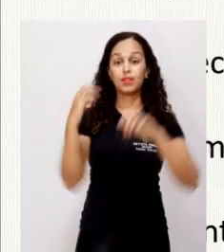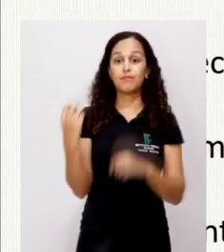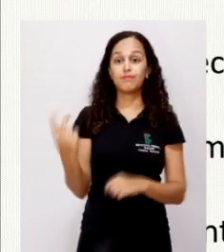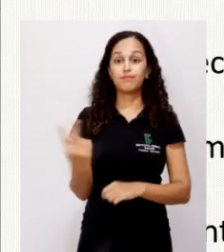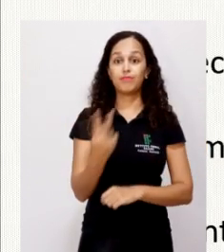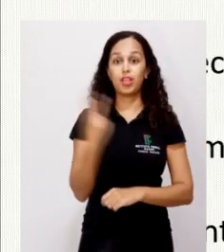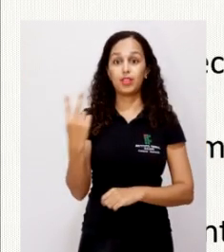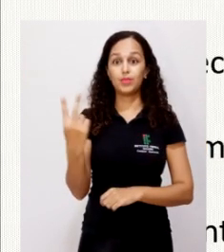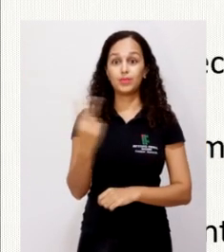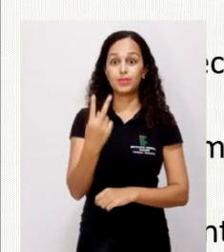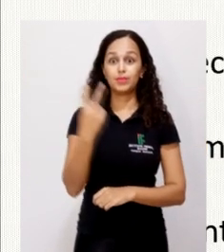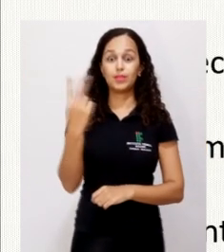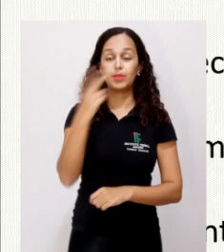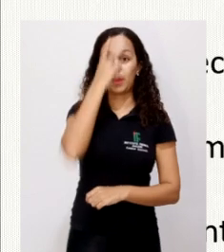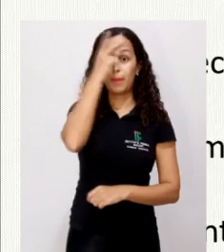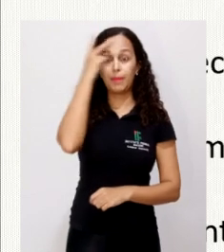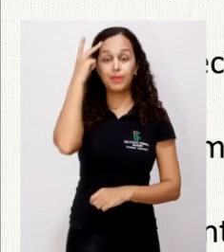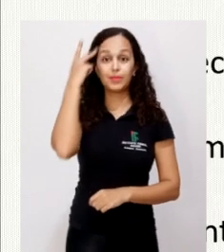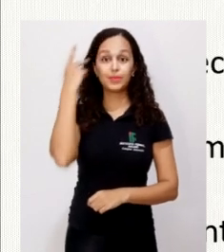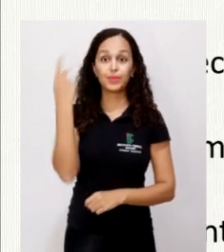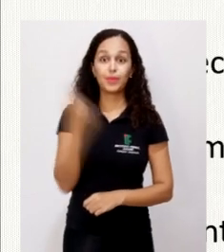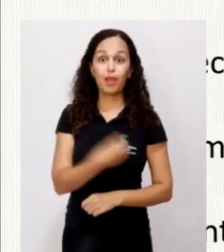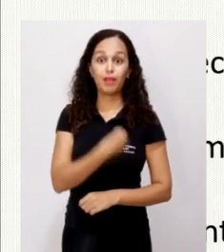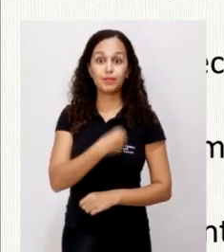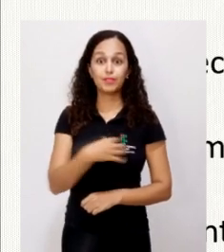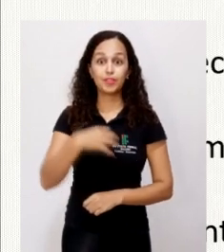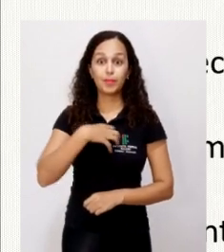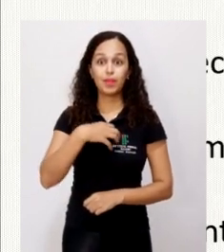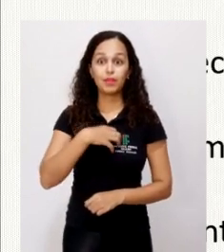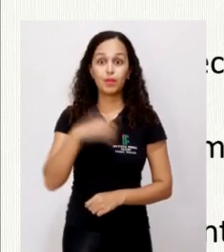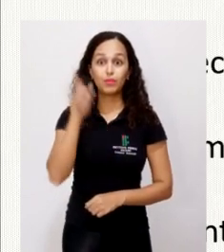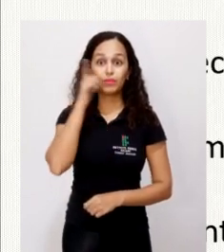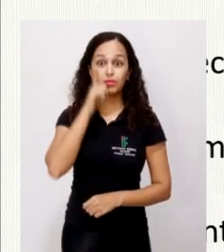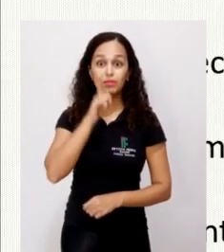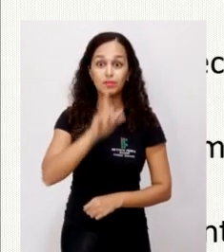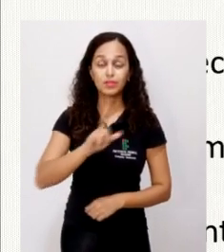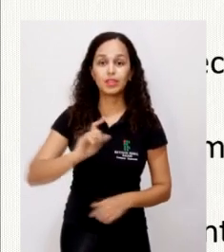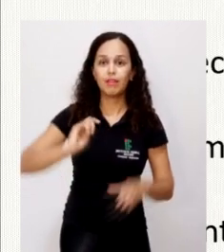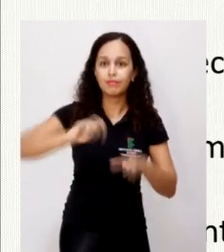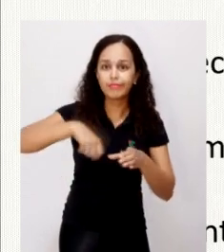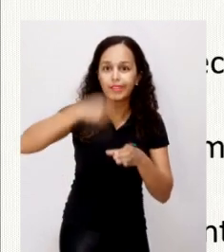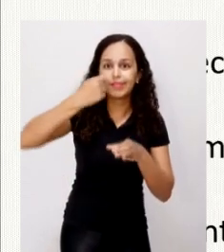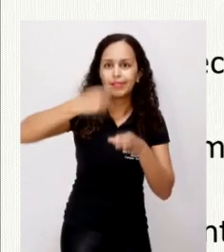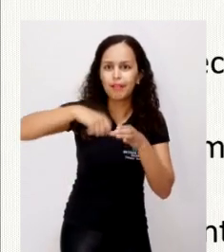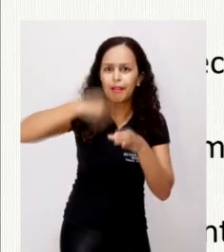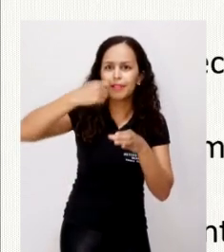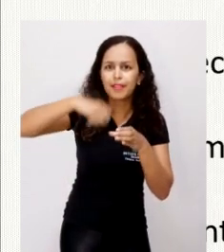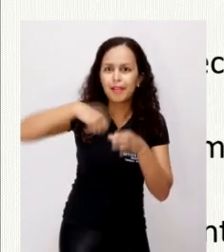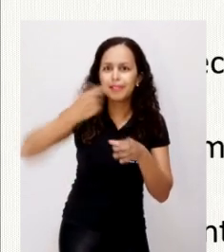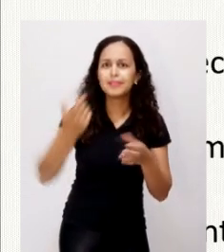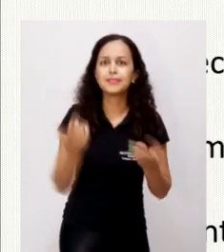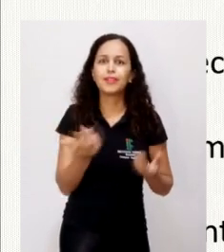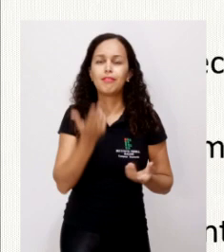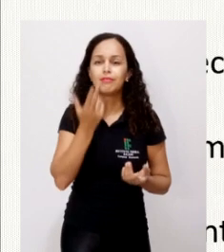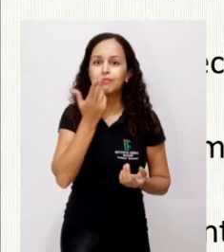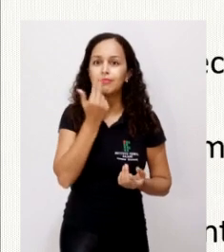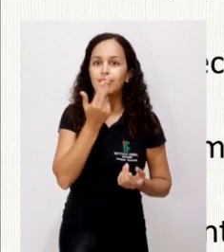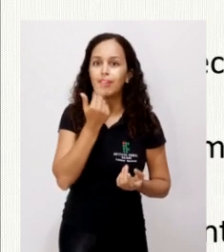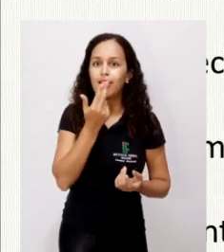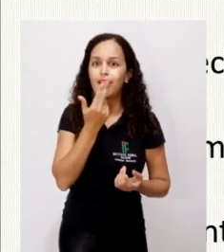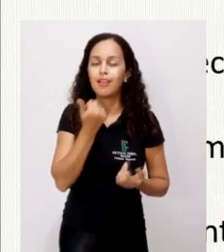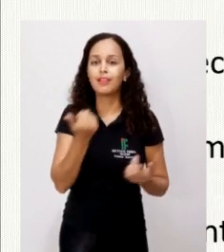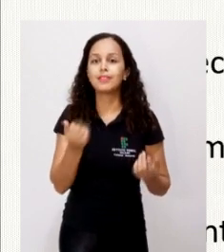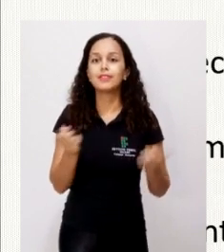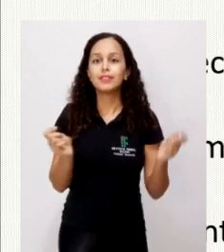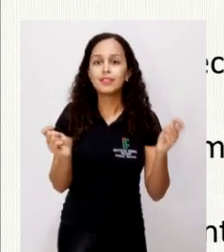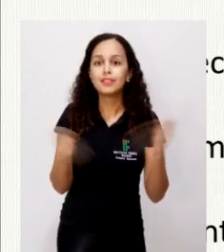assim, colocando no prato do baiano essas espécies que têm todo esse potencial como nutriente, como